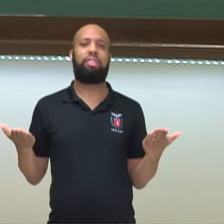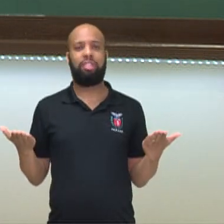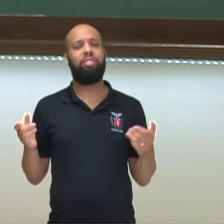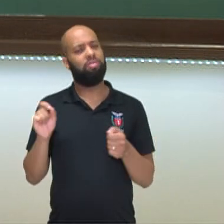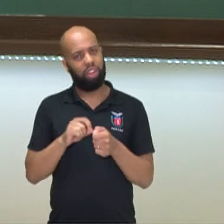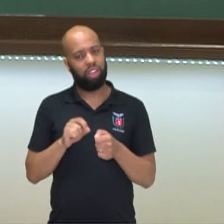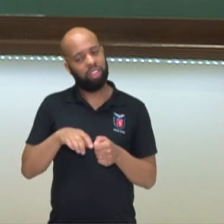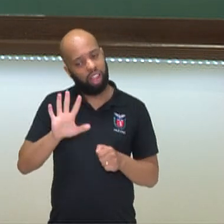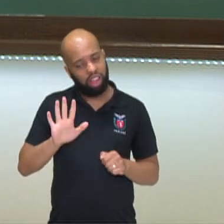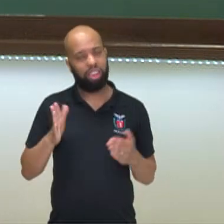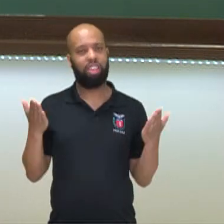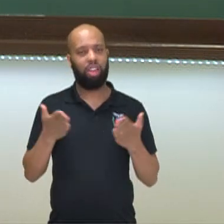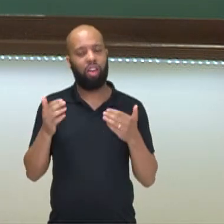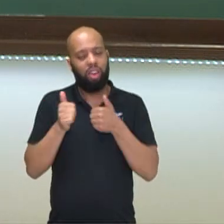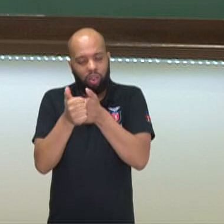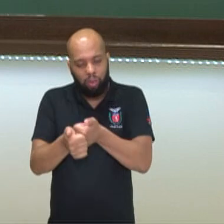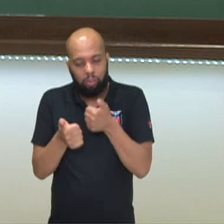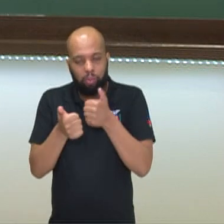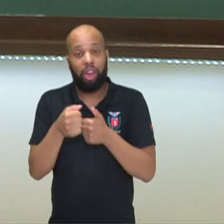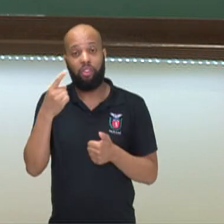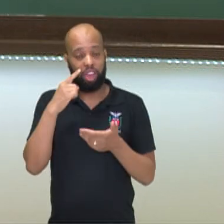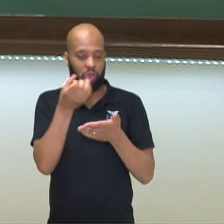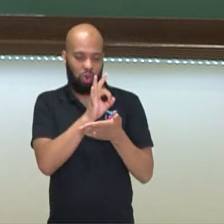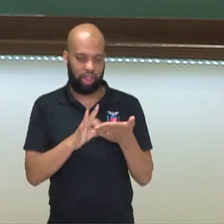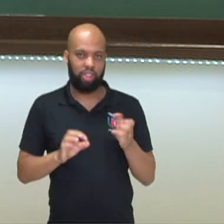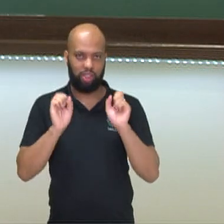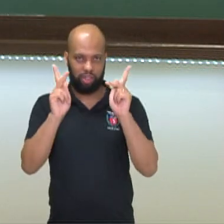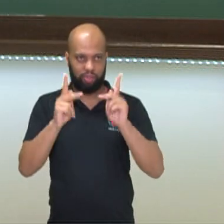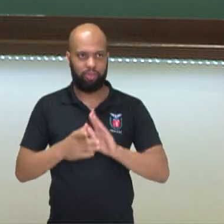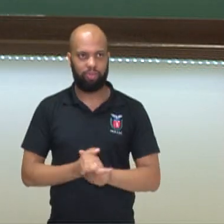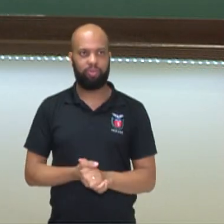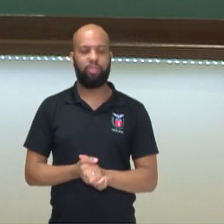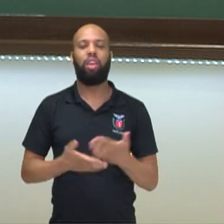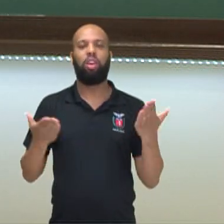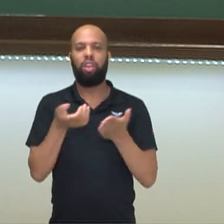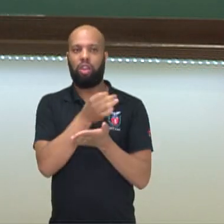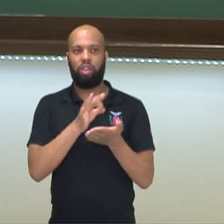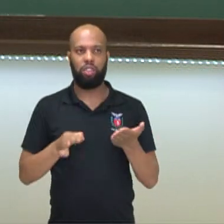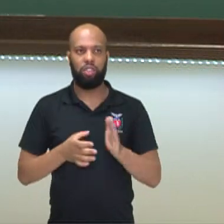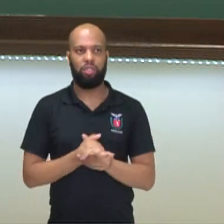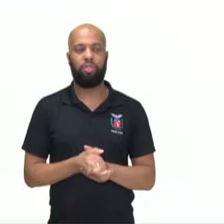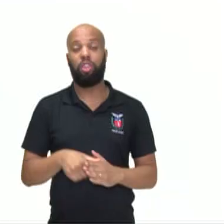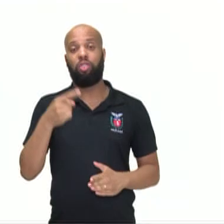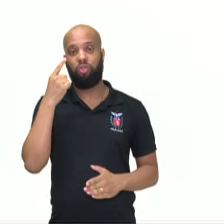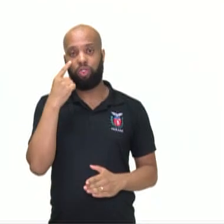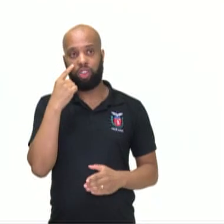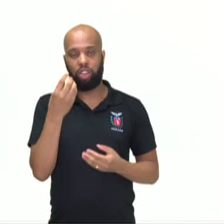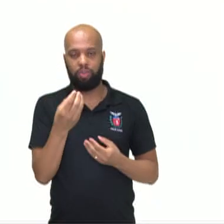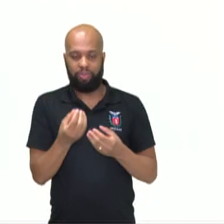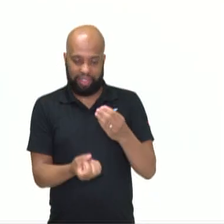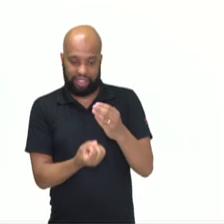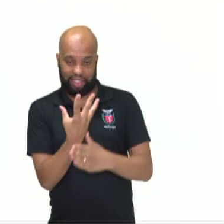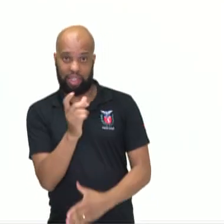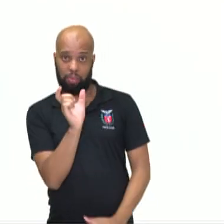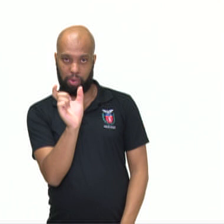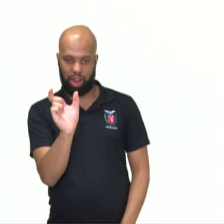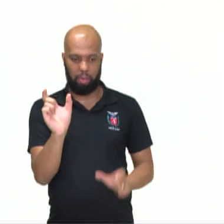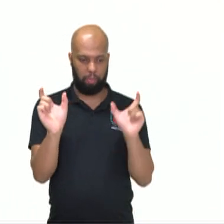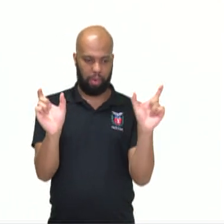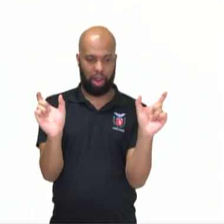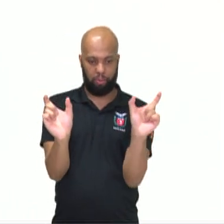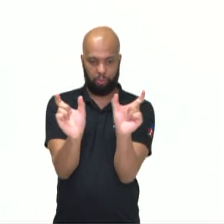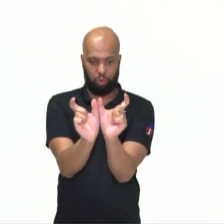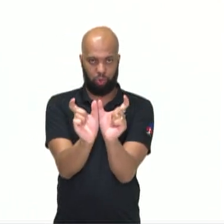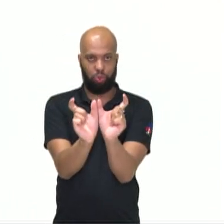Faz aí, vamos lá, acompanha aqui agora comigo. Vamos corrigir? Forme palavras compostas de acordo